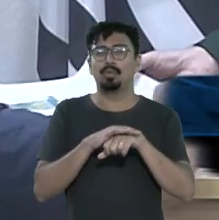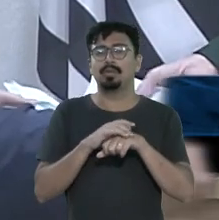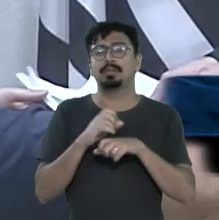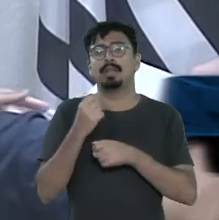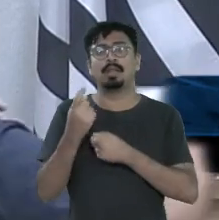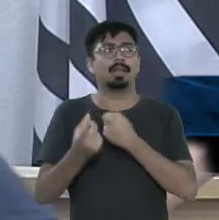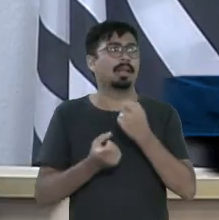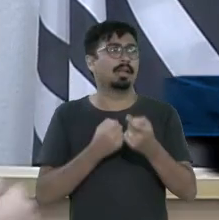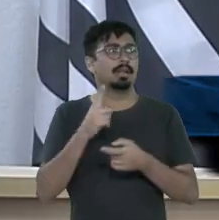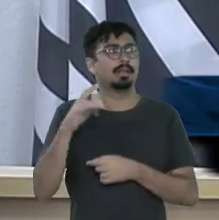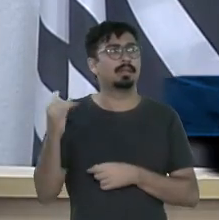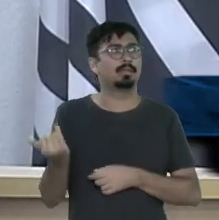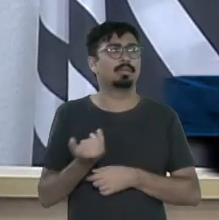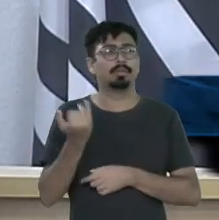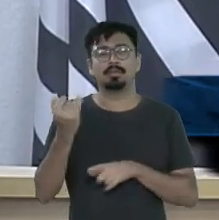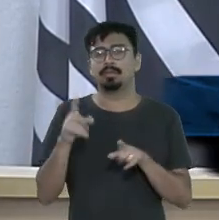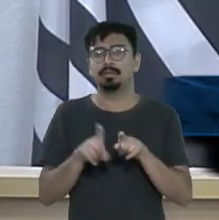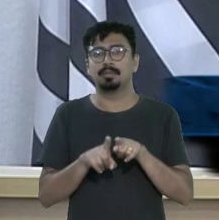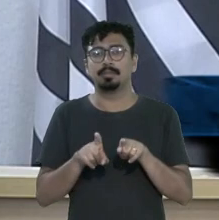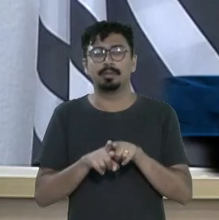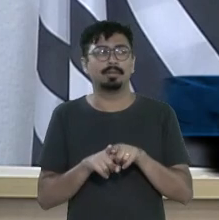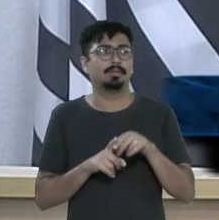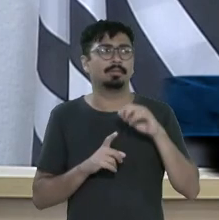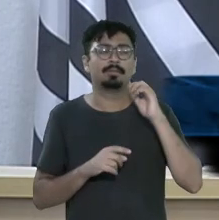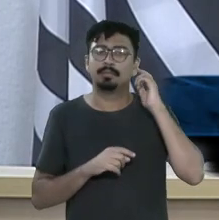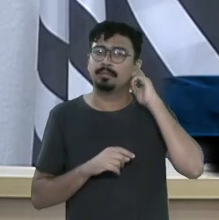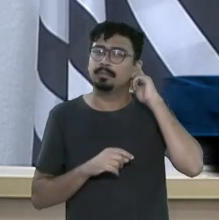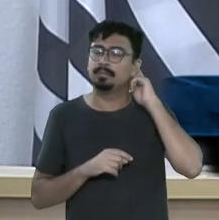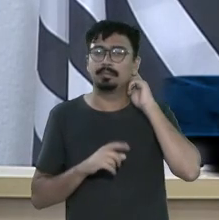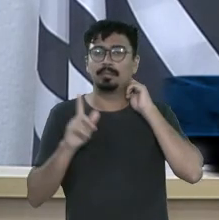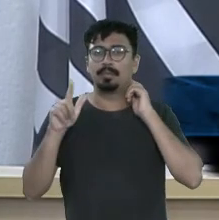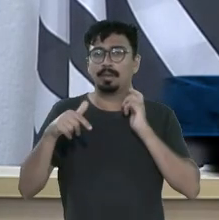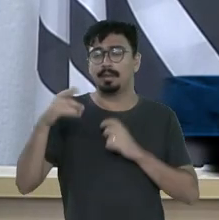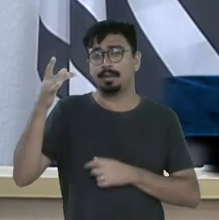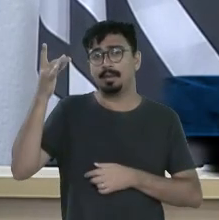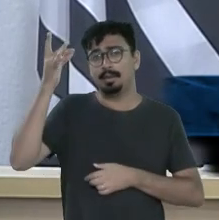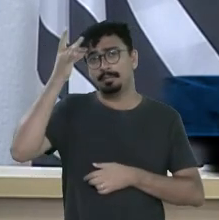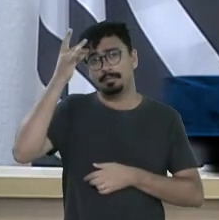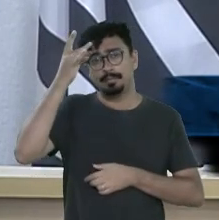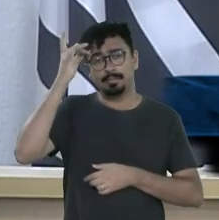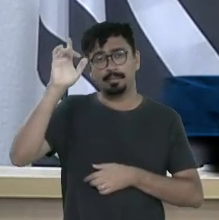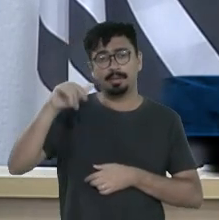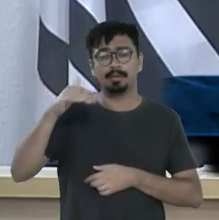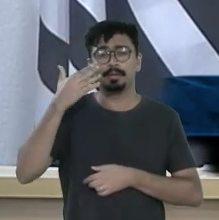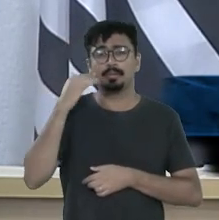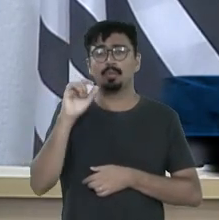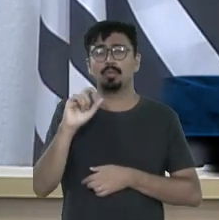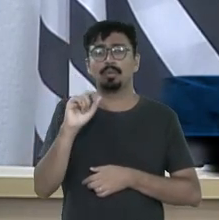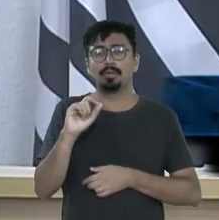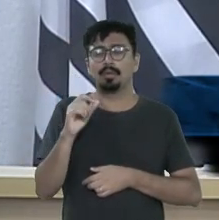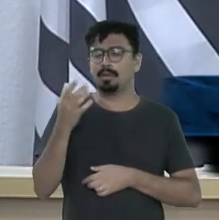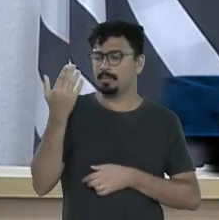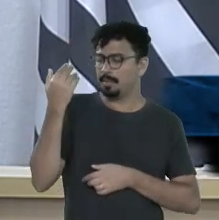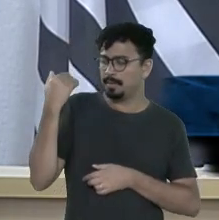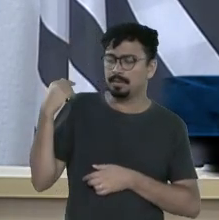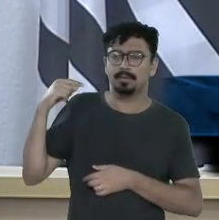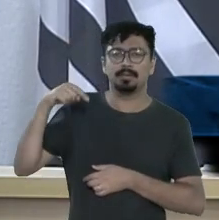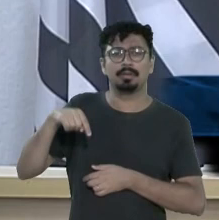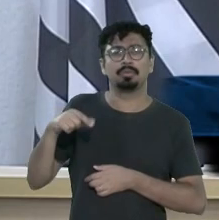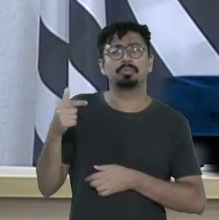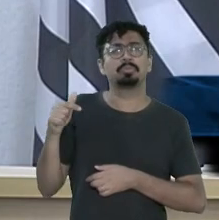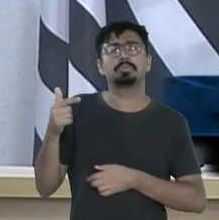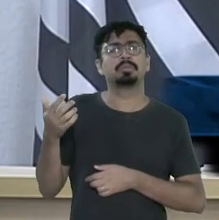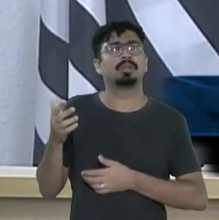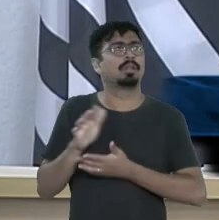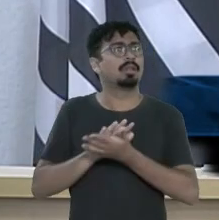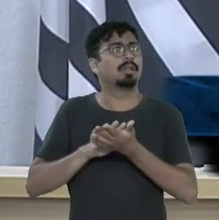o quanto é importante, né, fazer a conscientização. Para você ter uma ideia, antigamente aqui não se tinha